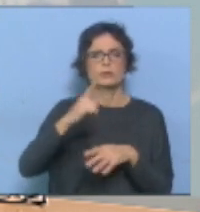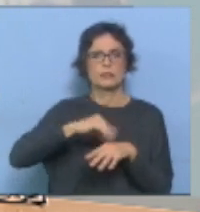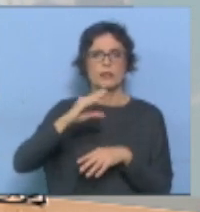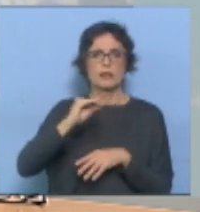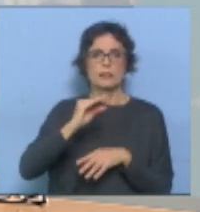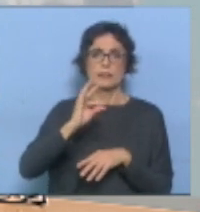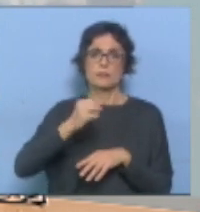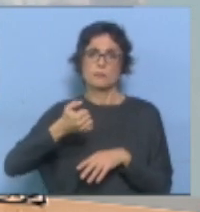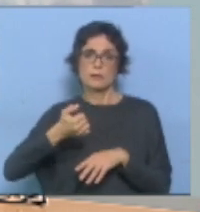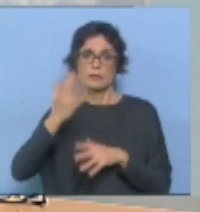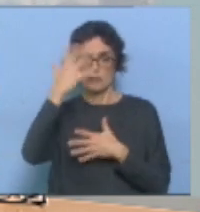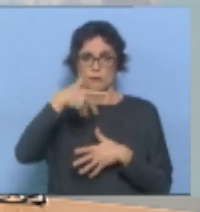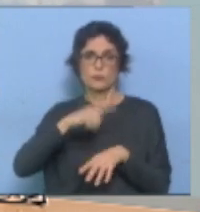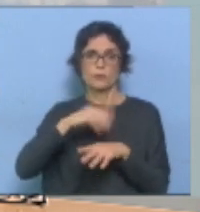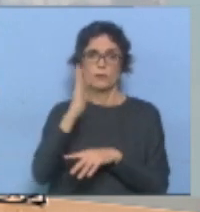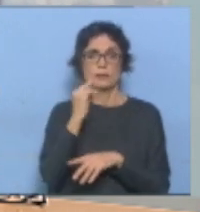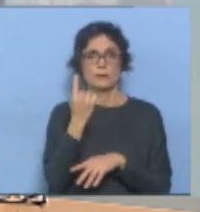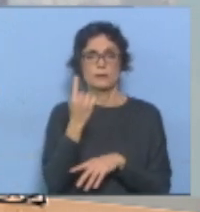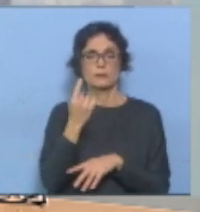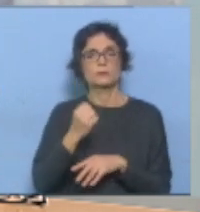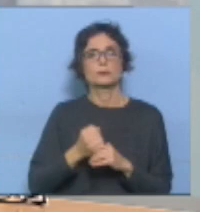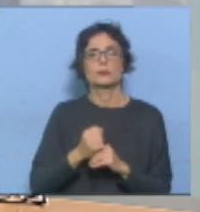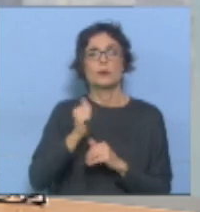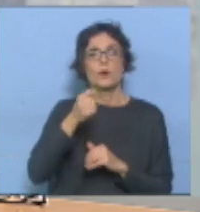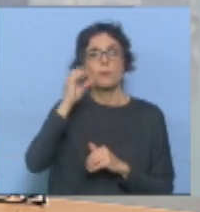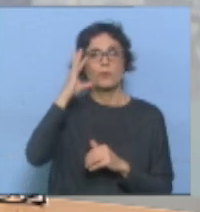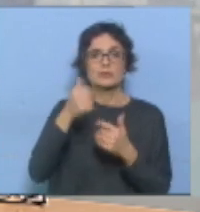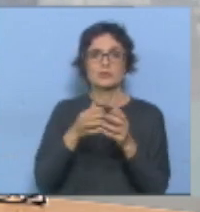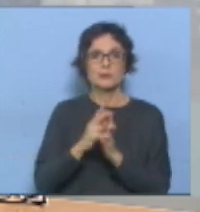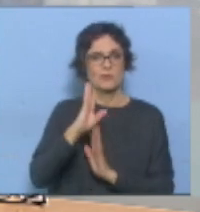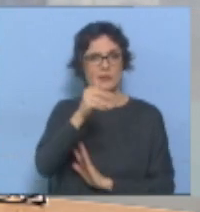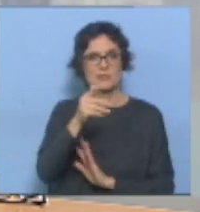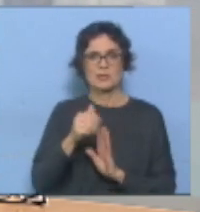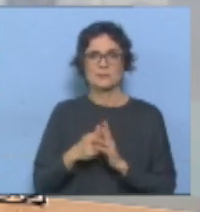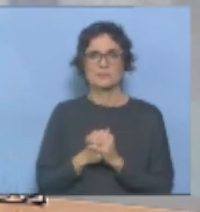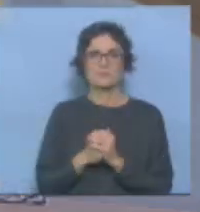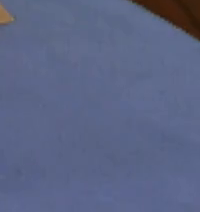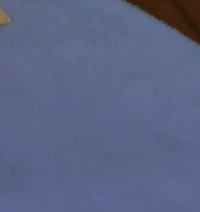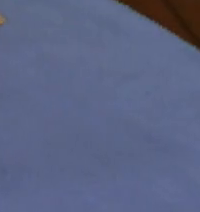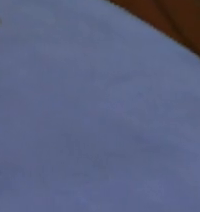22h45, na Antena 1. Votos de uma ótima tarde. Até amanhã, se Deus quiser.